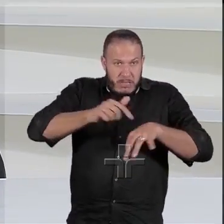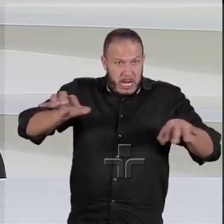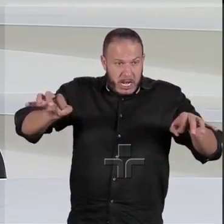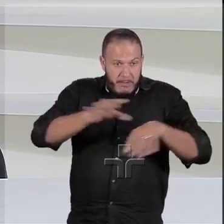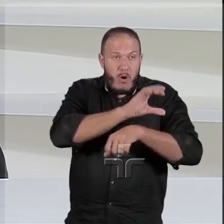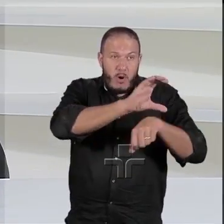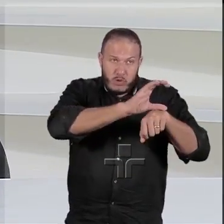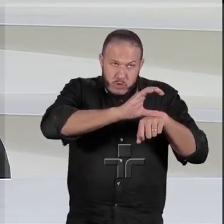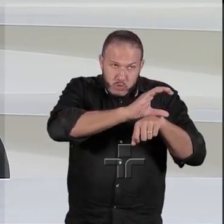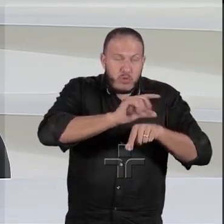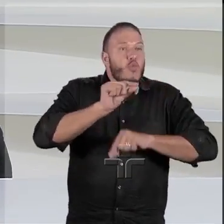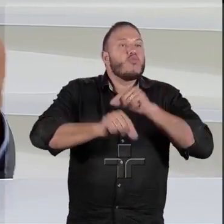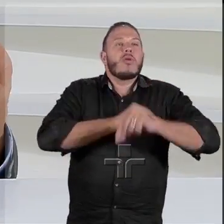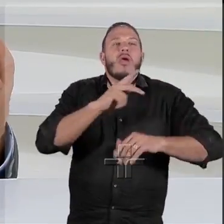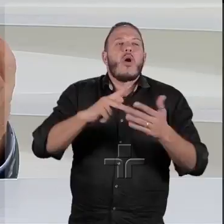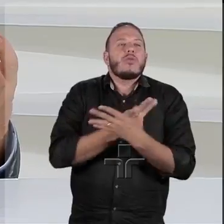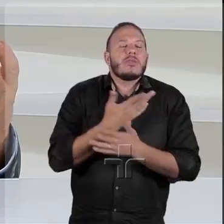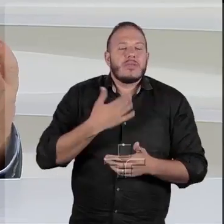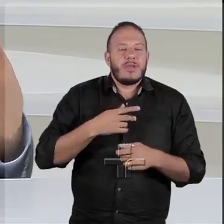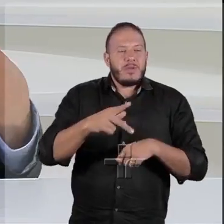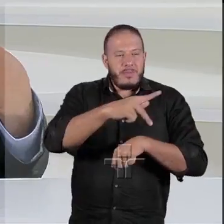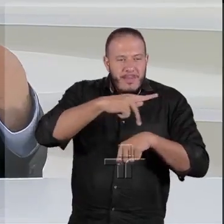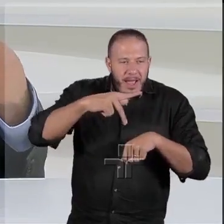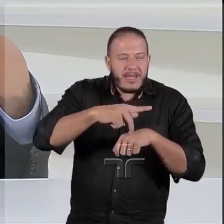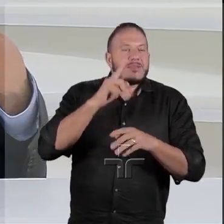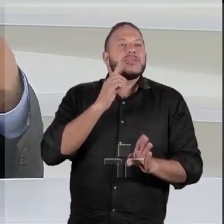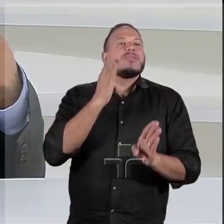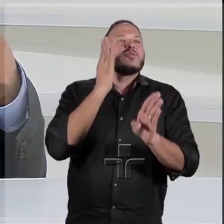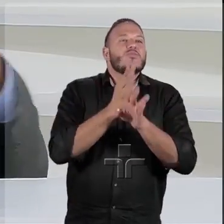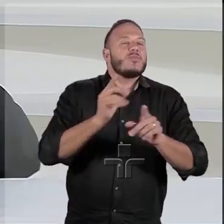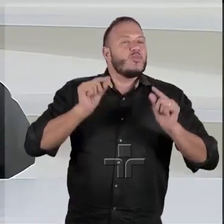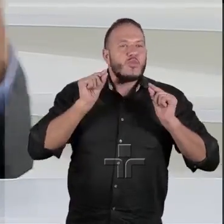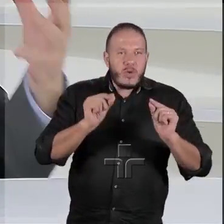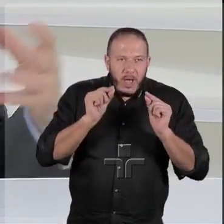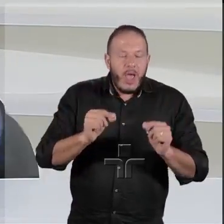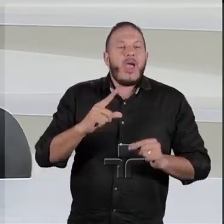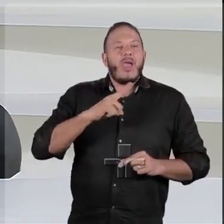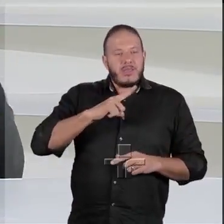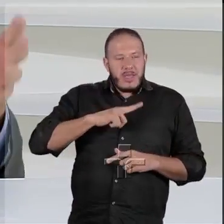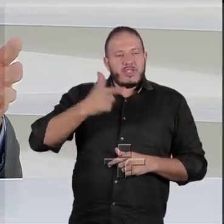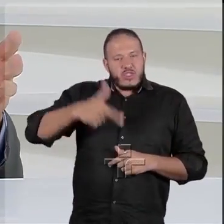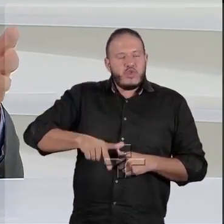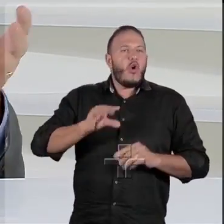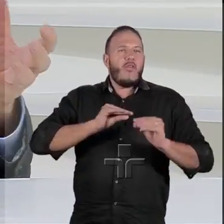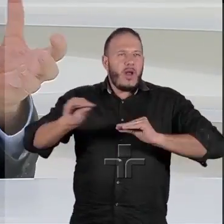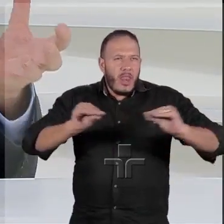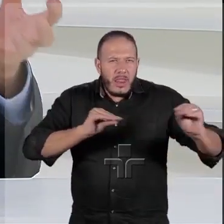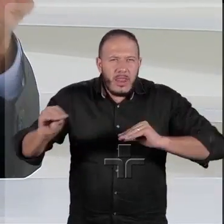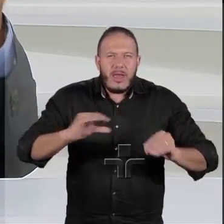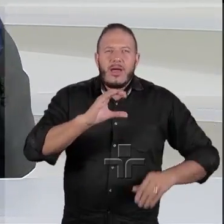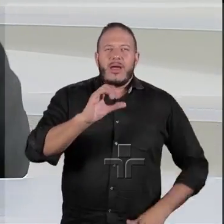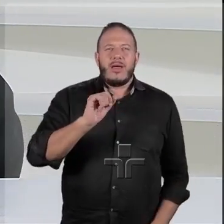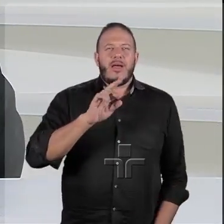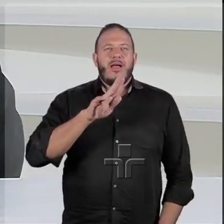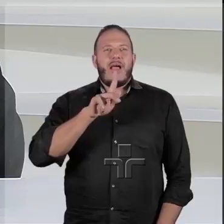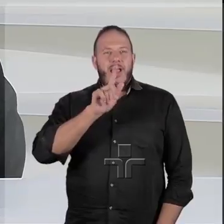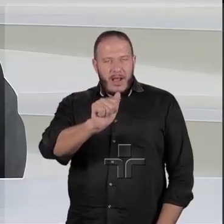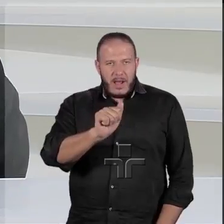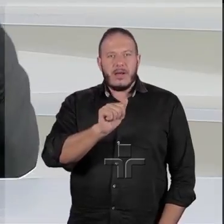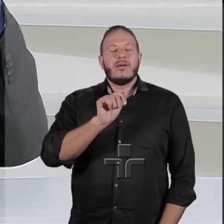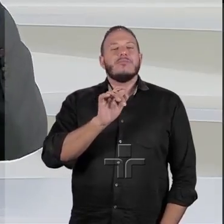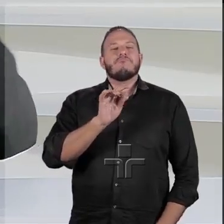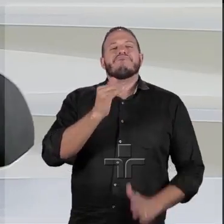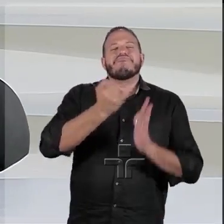aconteceu? O país descobriu que tinha redistribuído a carga tributária, que antes era